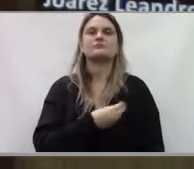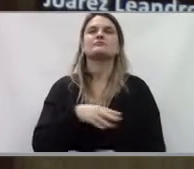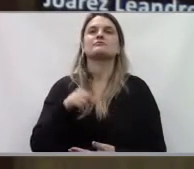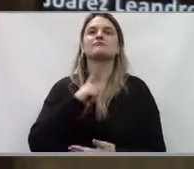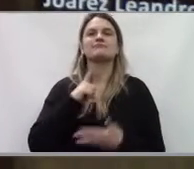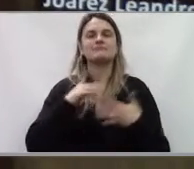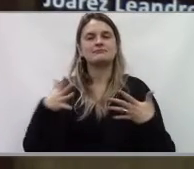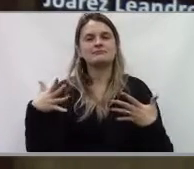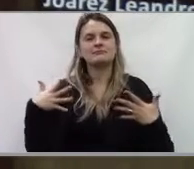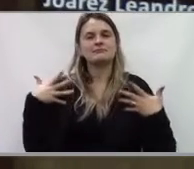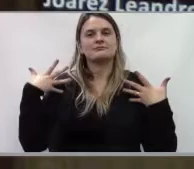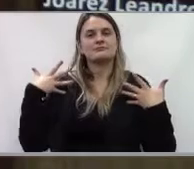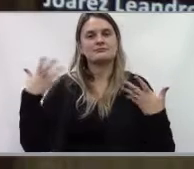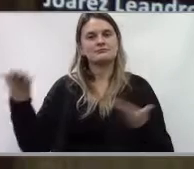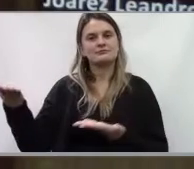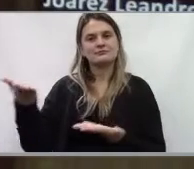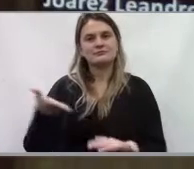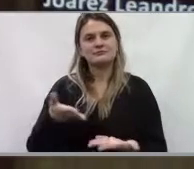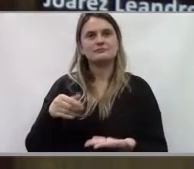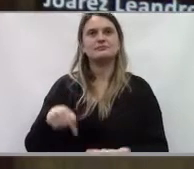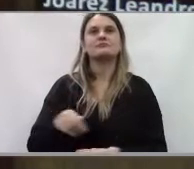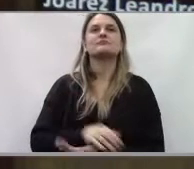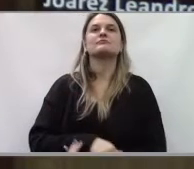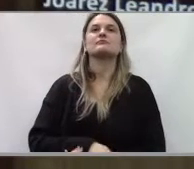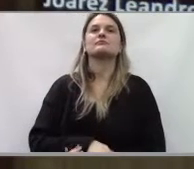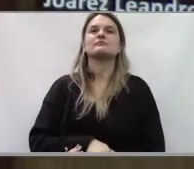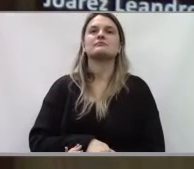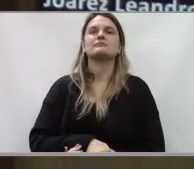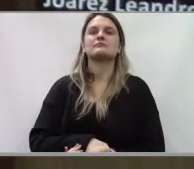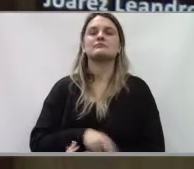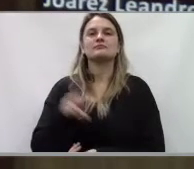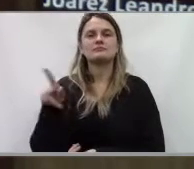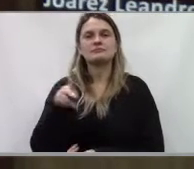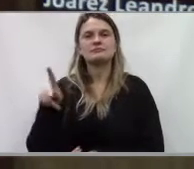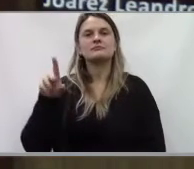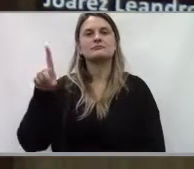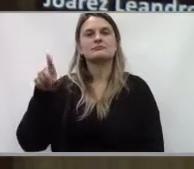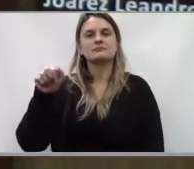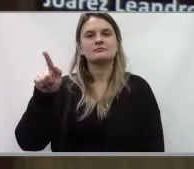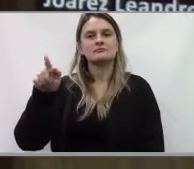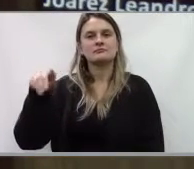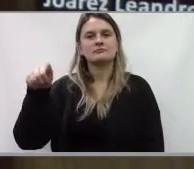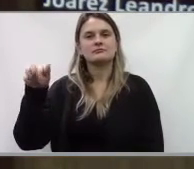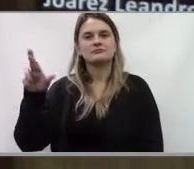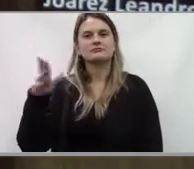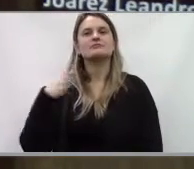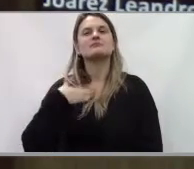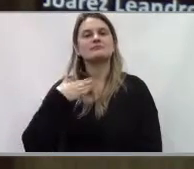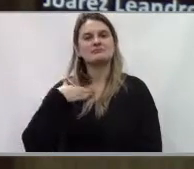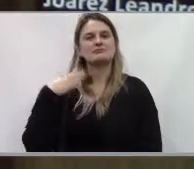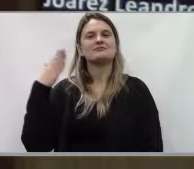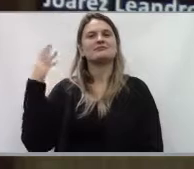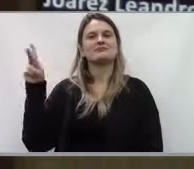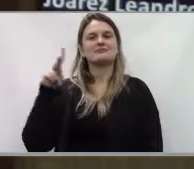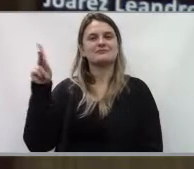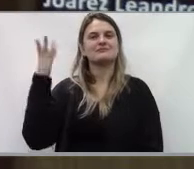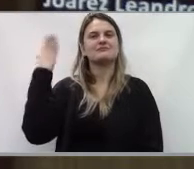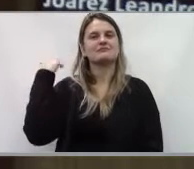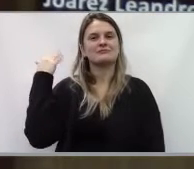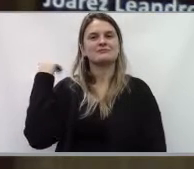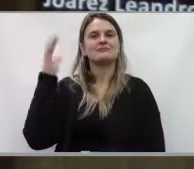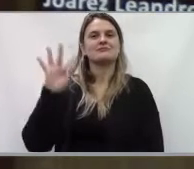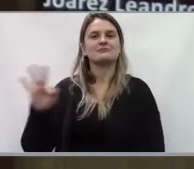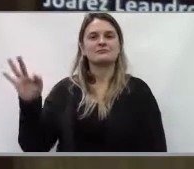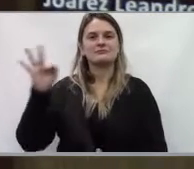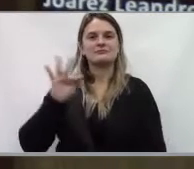para nós uma alegria muito grande recebê-los aqui. A professora Dagmar, que também foi minha professora na